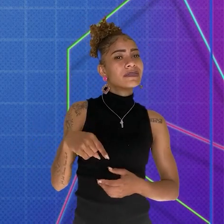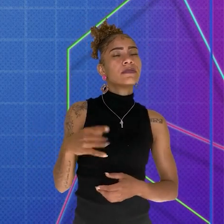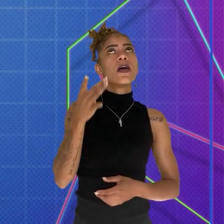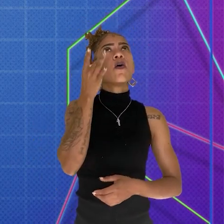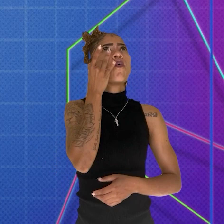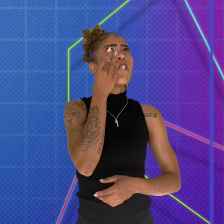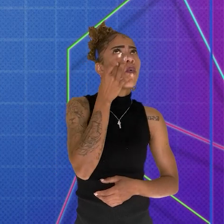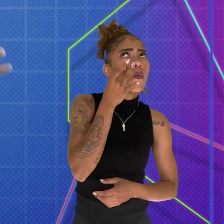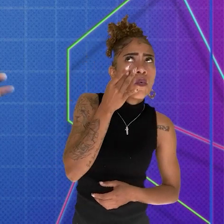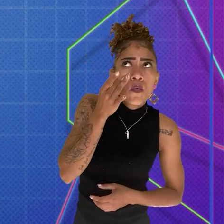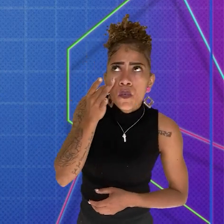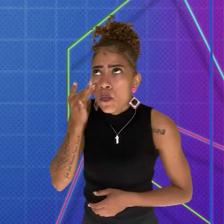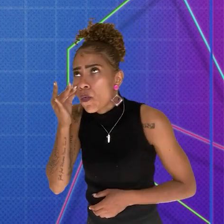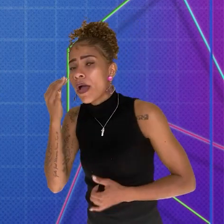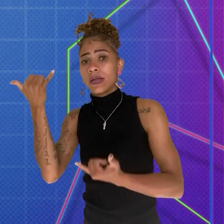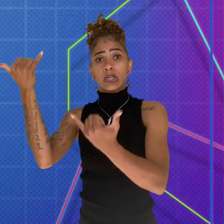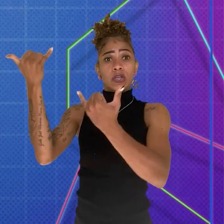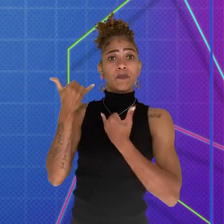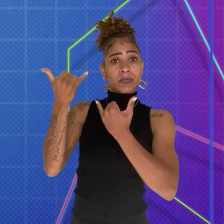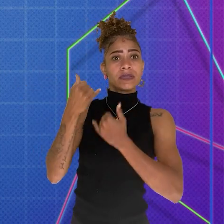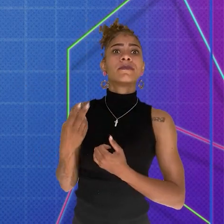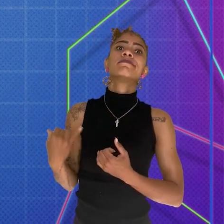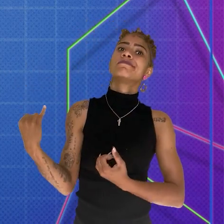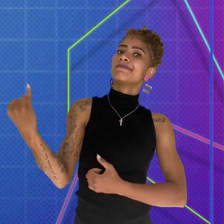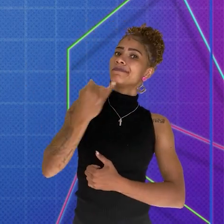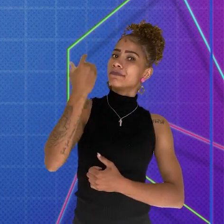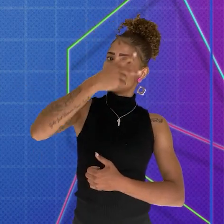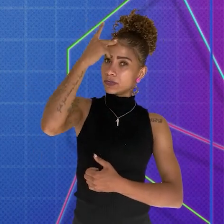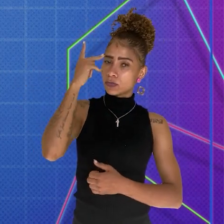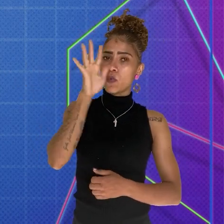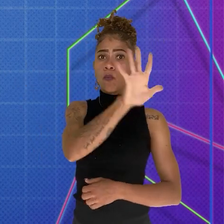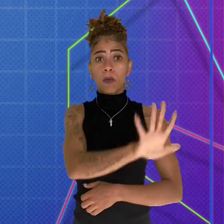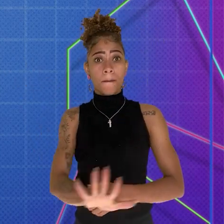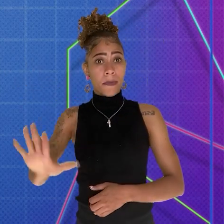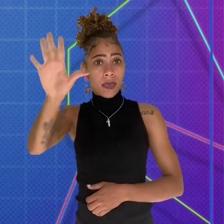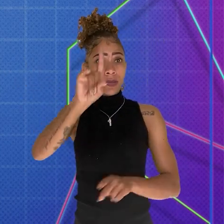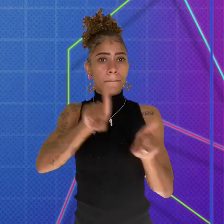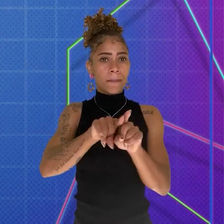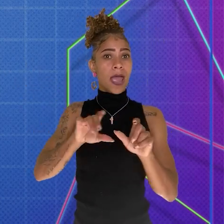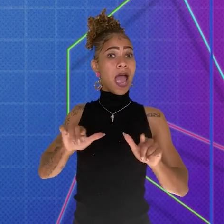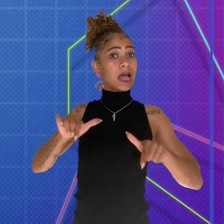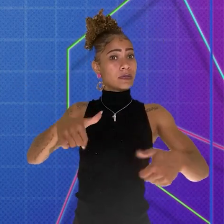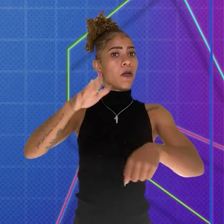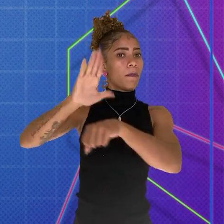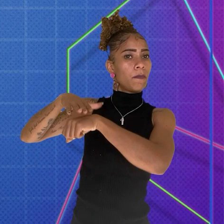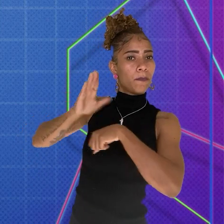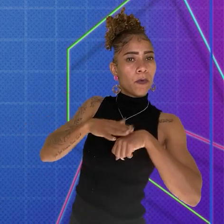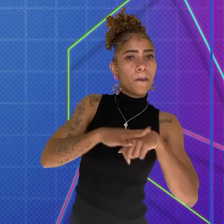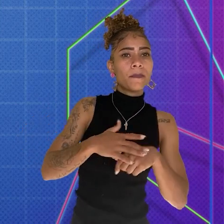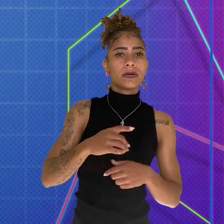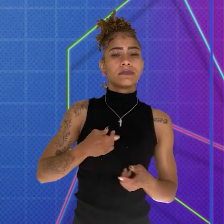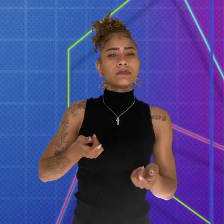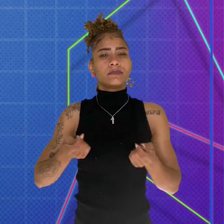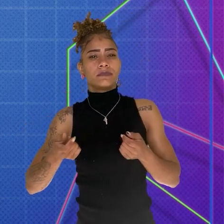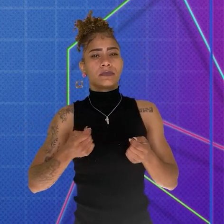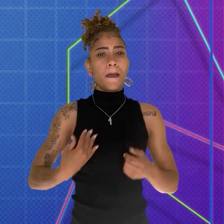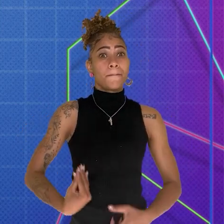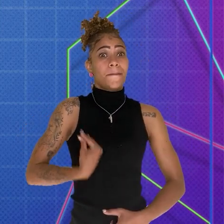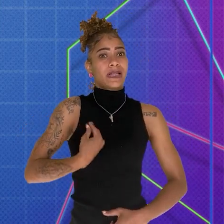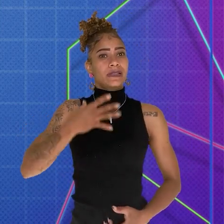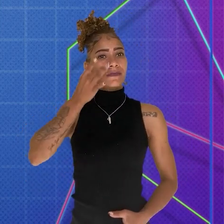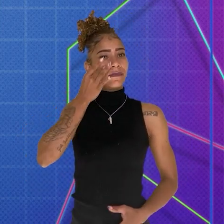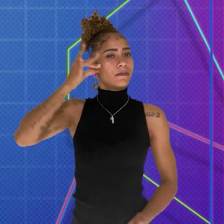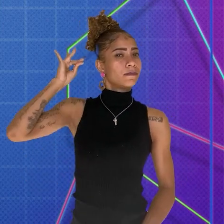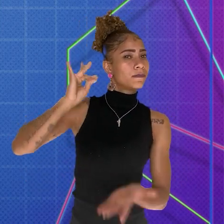Essa interação permite transmitir informações importantes sobre o ambiente e as ações do jogador, criando uma sensação de